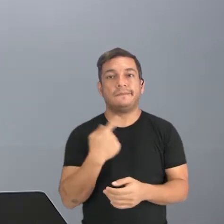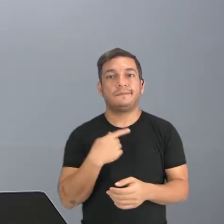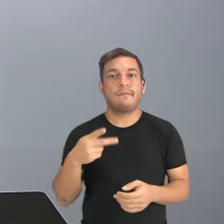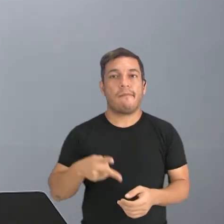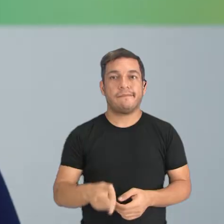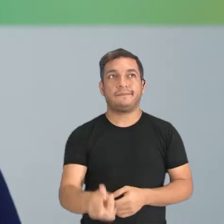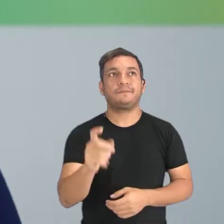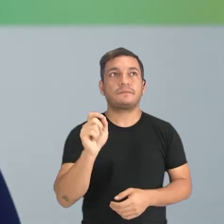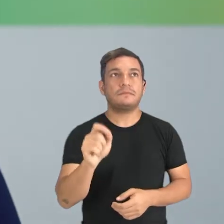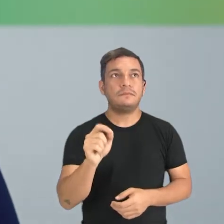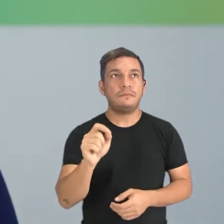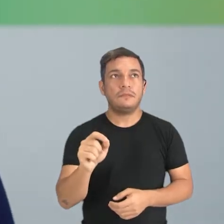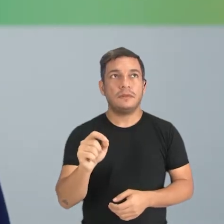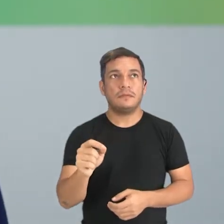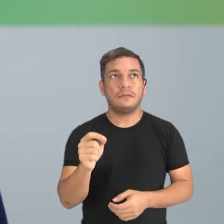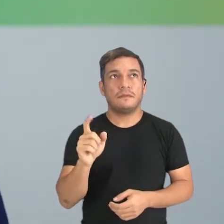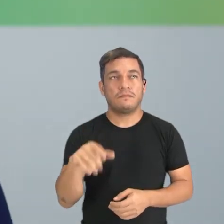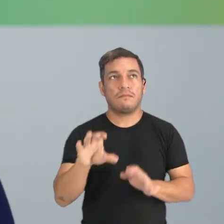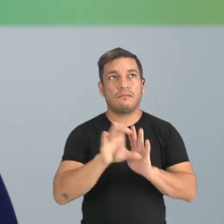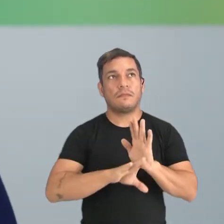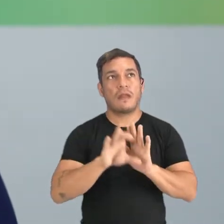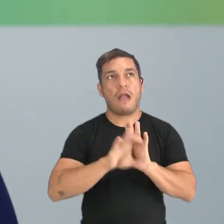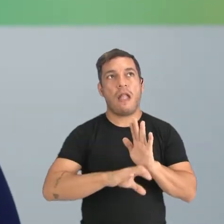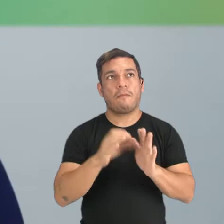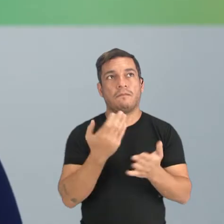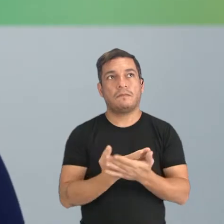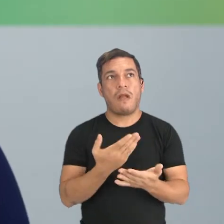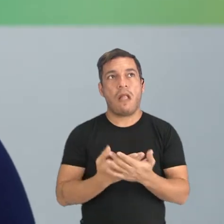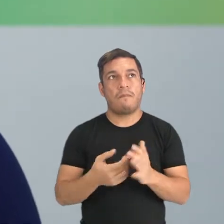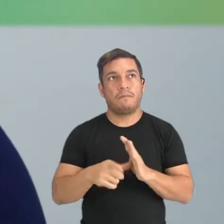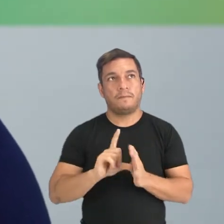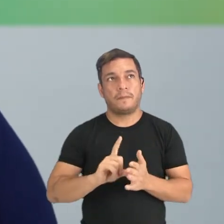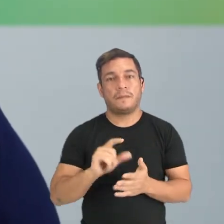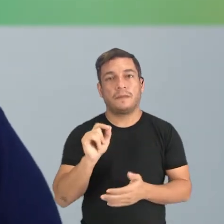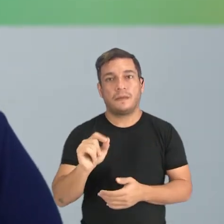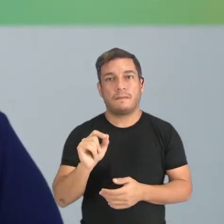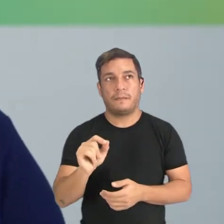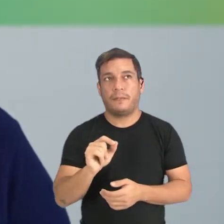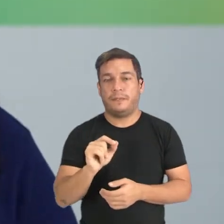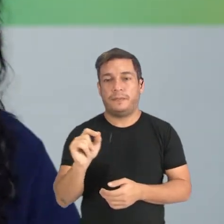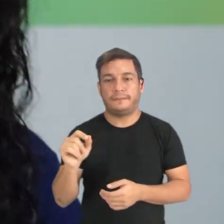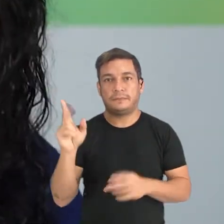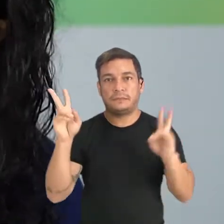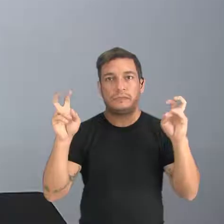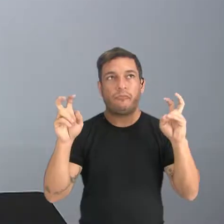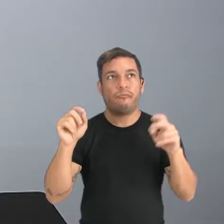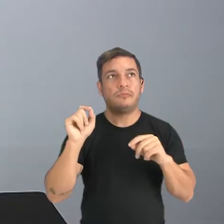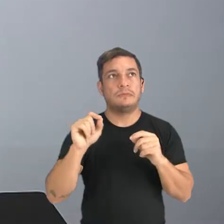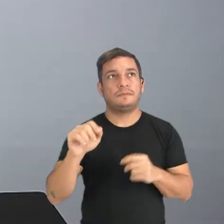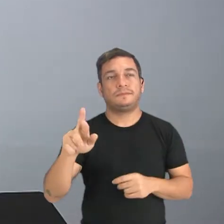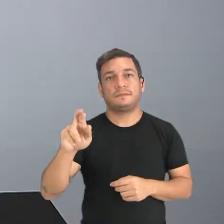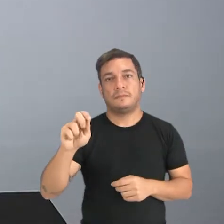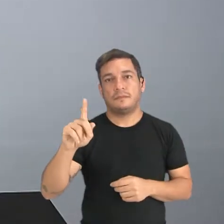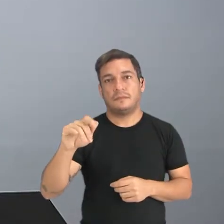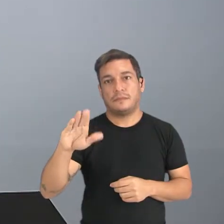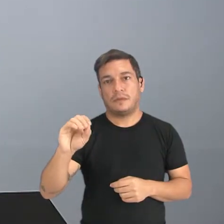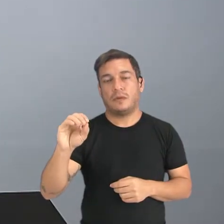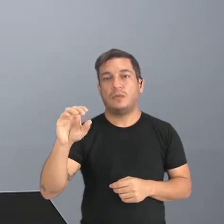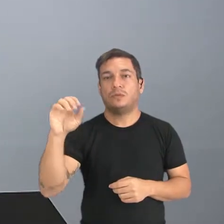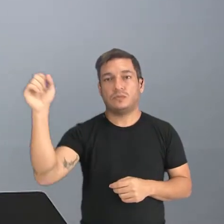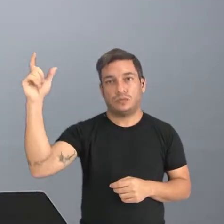dar continuidade ao conteúdo estudado na aula anterior, que foi sobre radiação